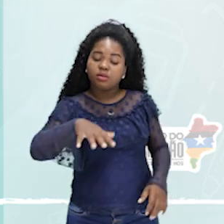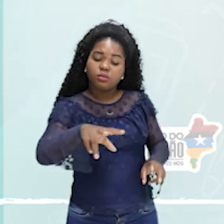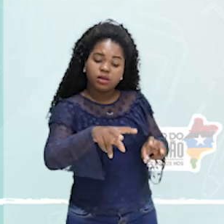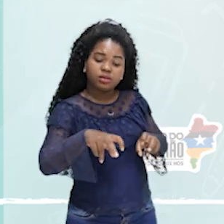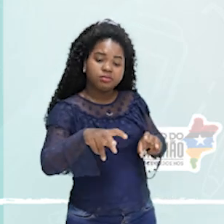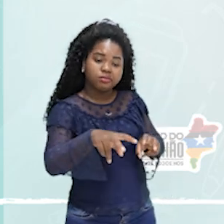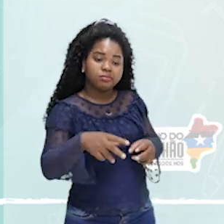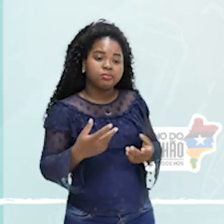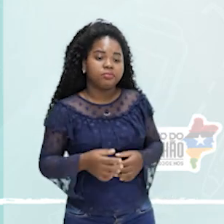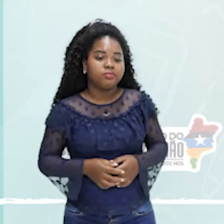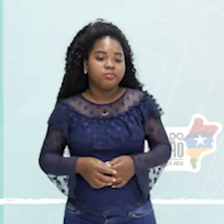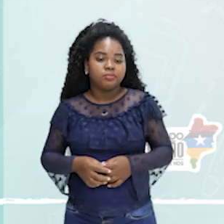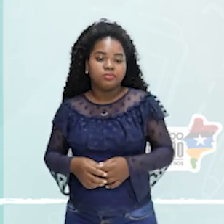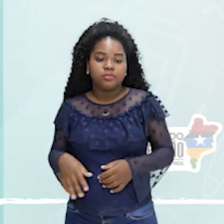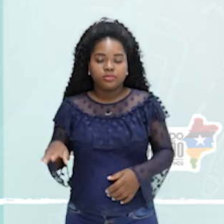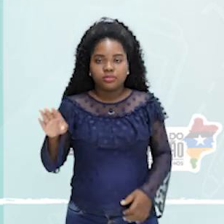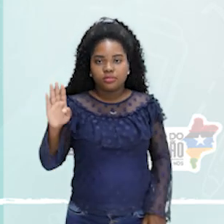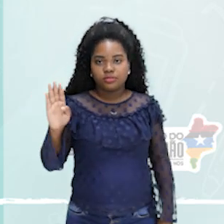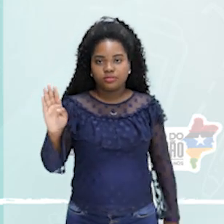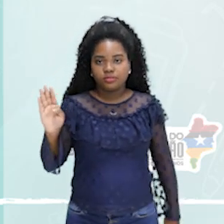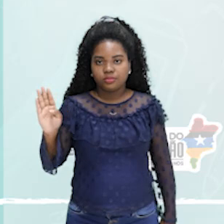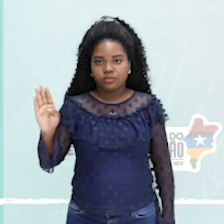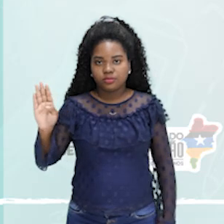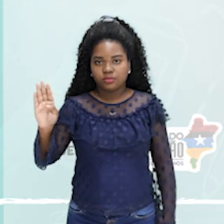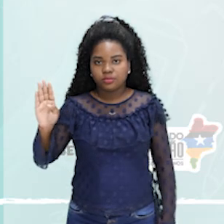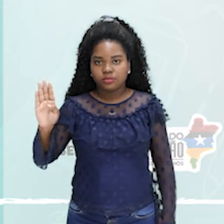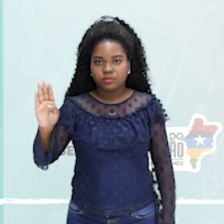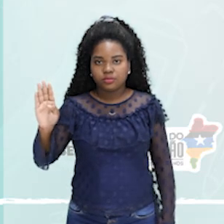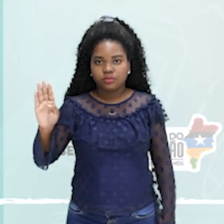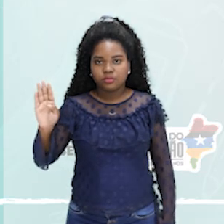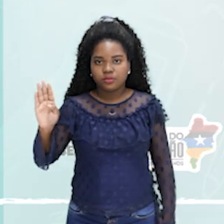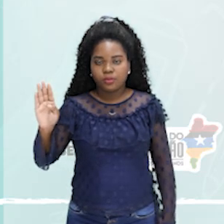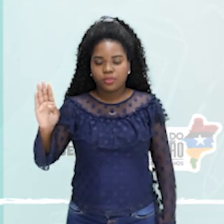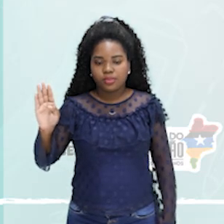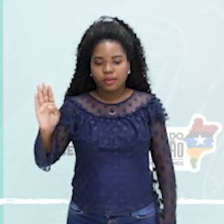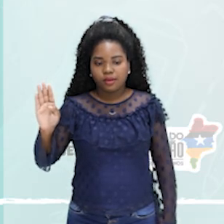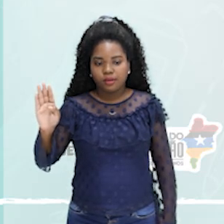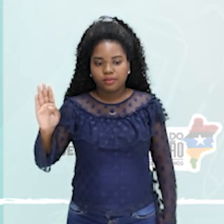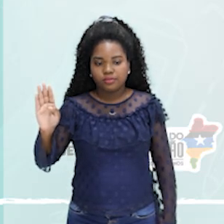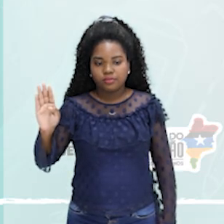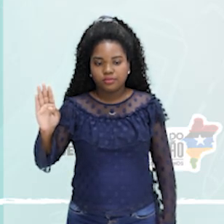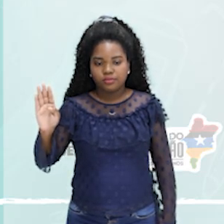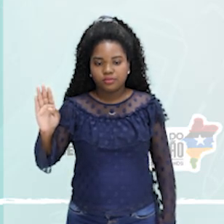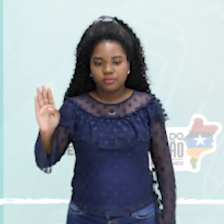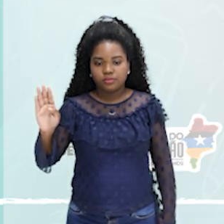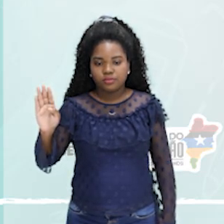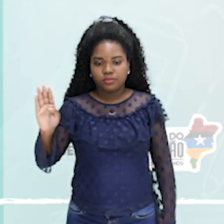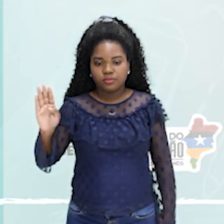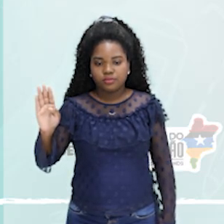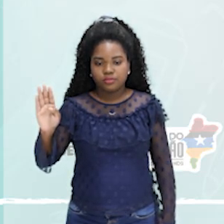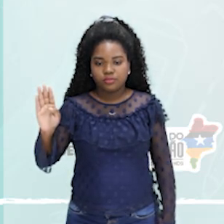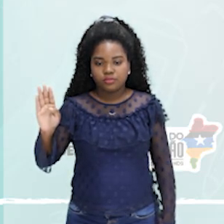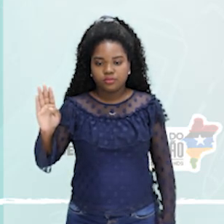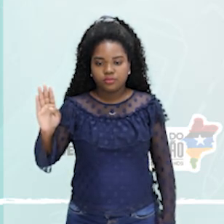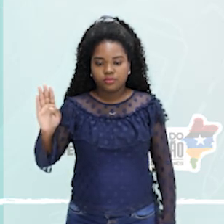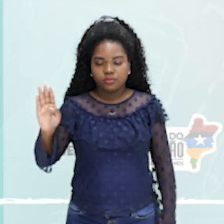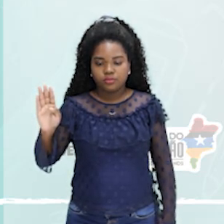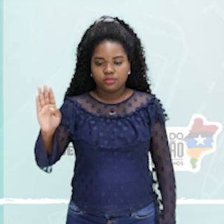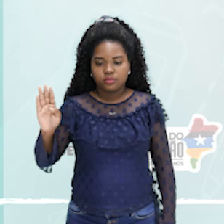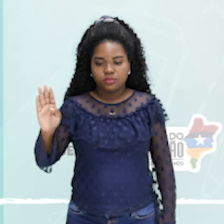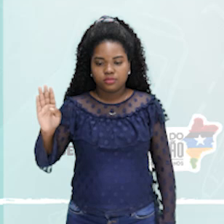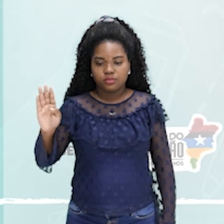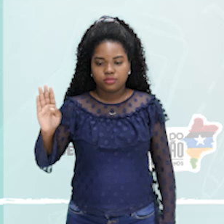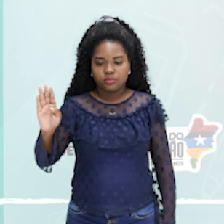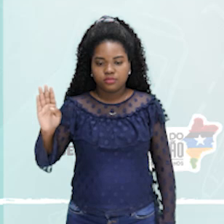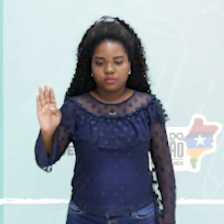rural. Letra B. As prioridades da classe alta nem sempre